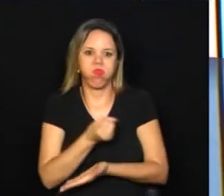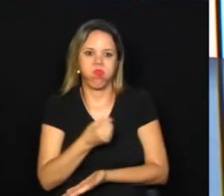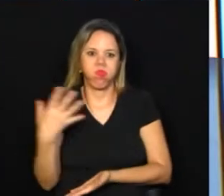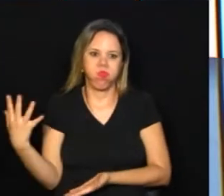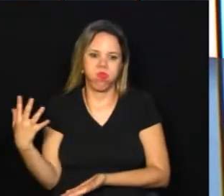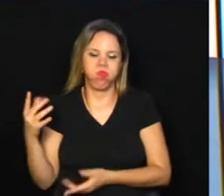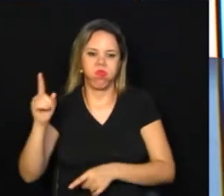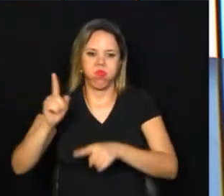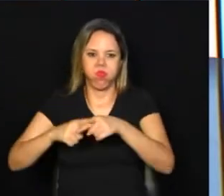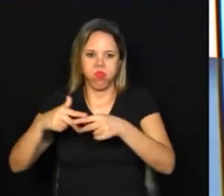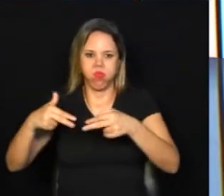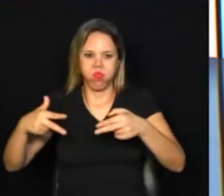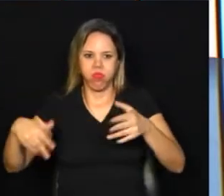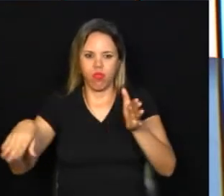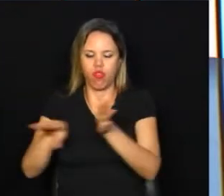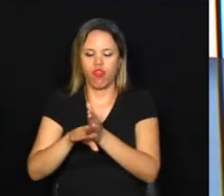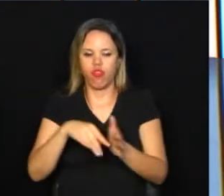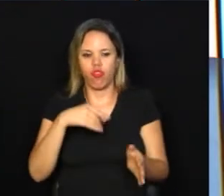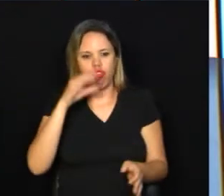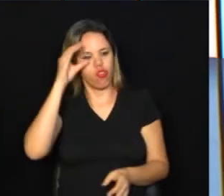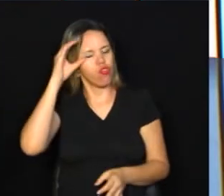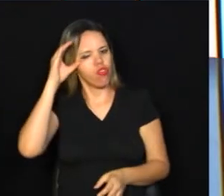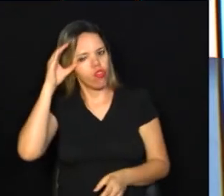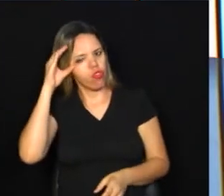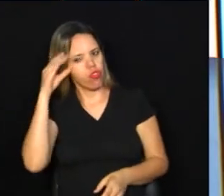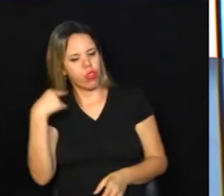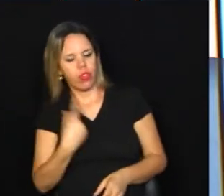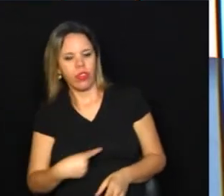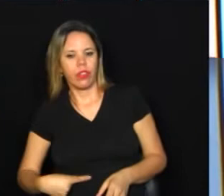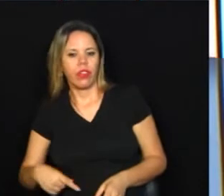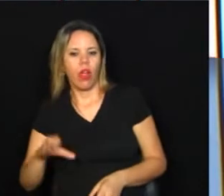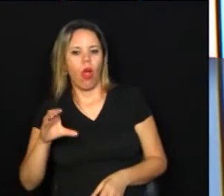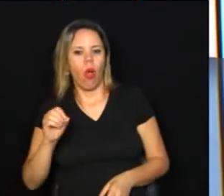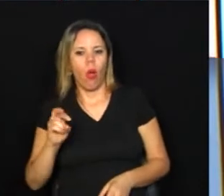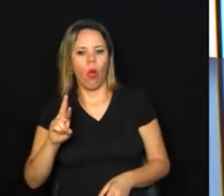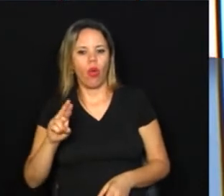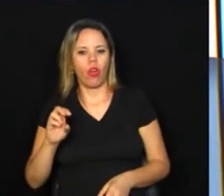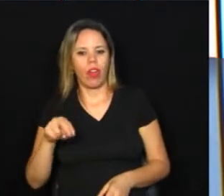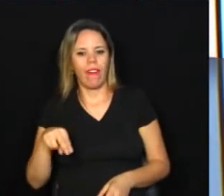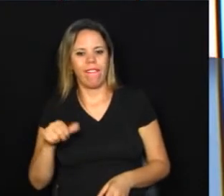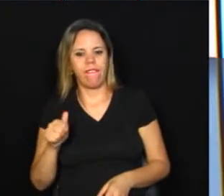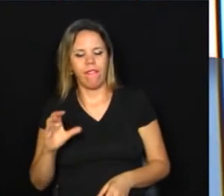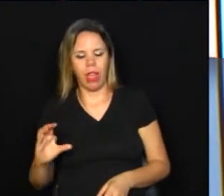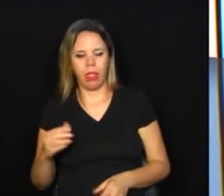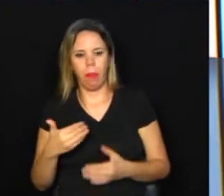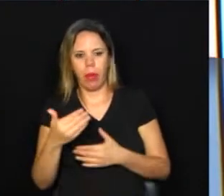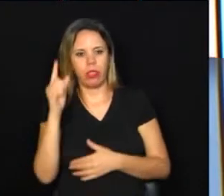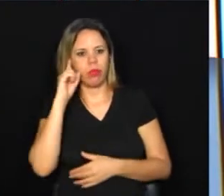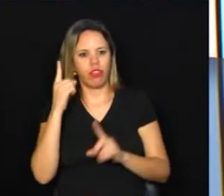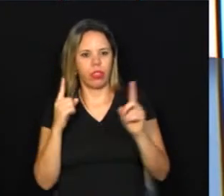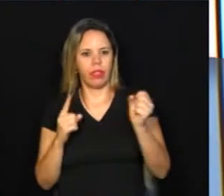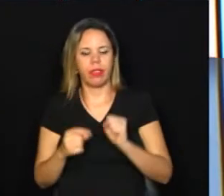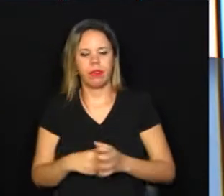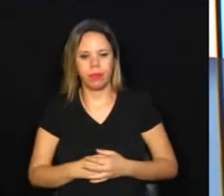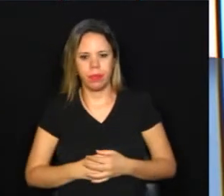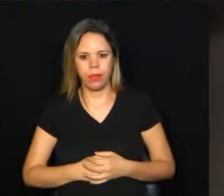dos insumos vindos da China para a produção da Coronavac, que devem chegar aqui no próximo dia 10.